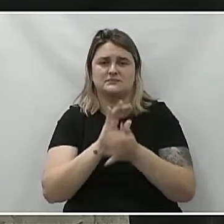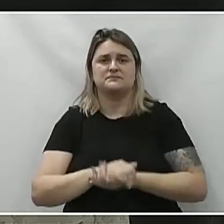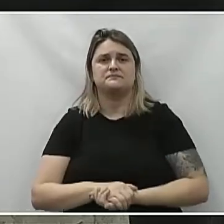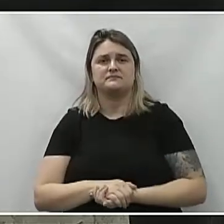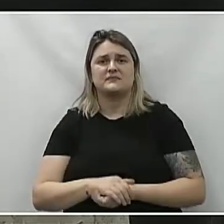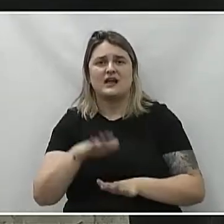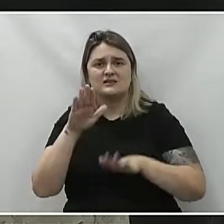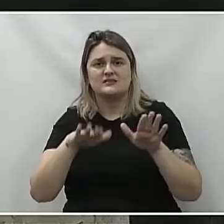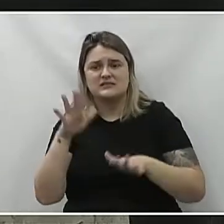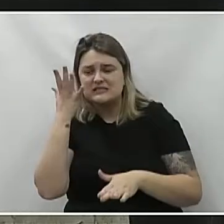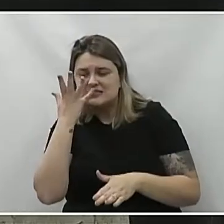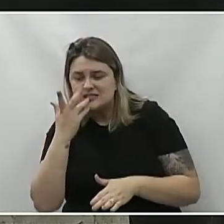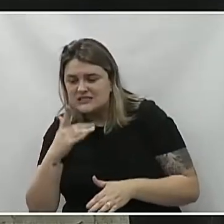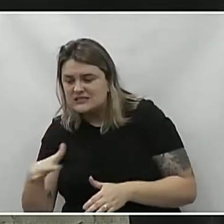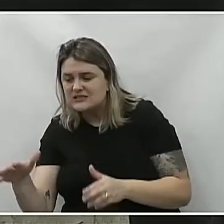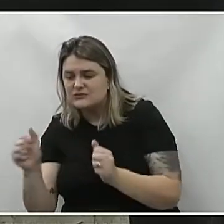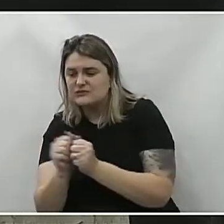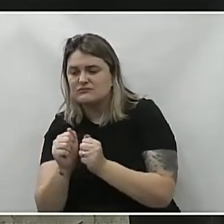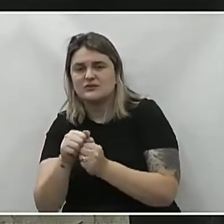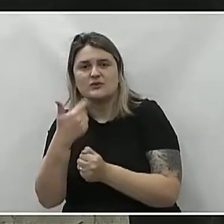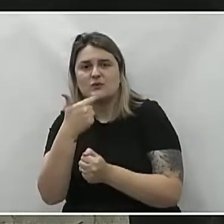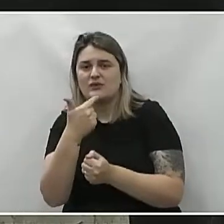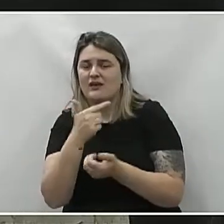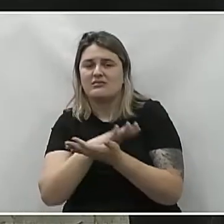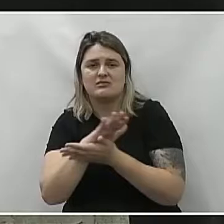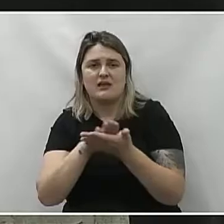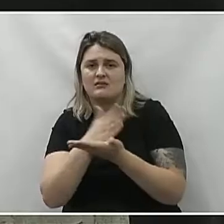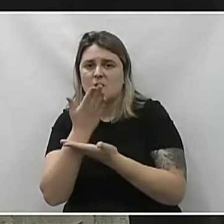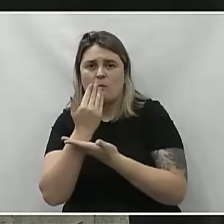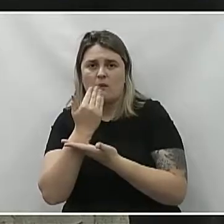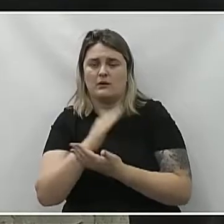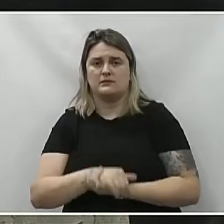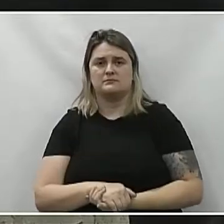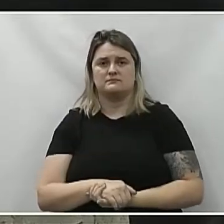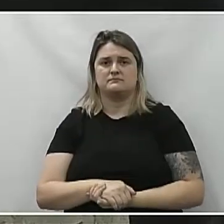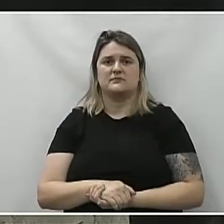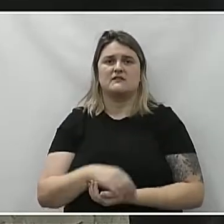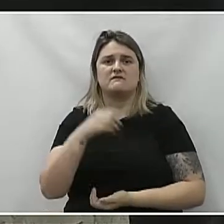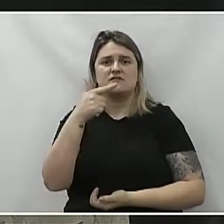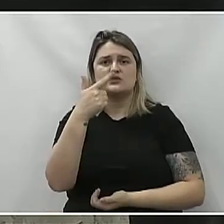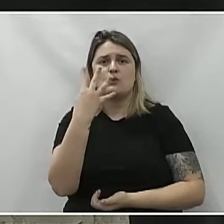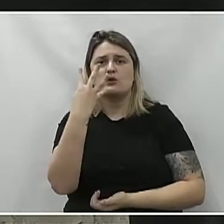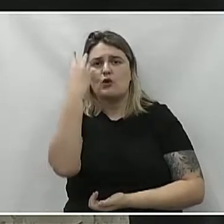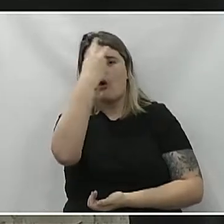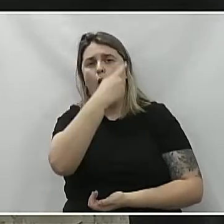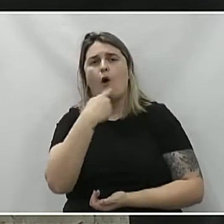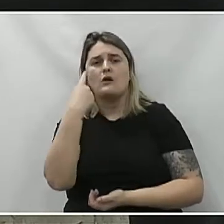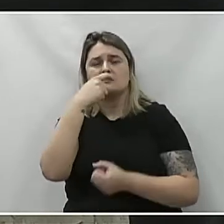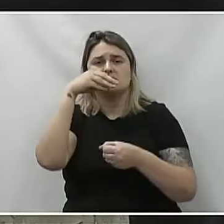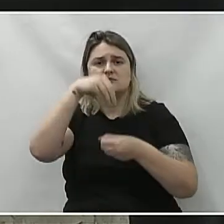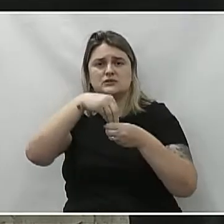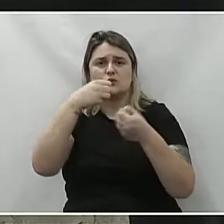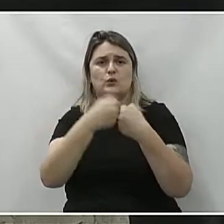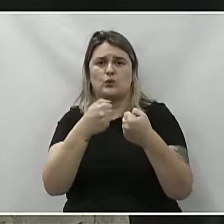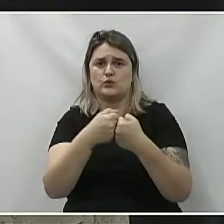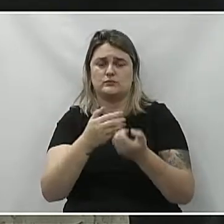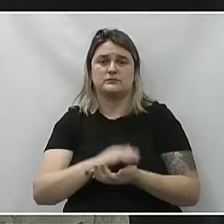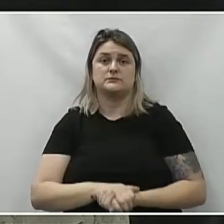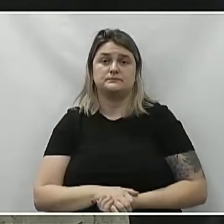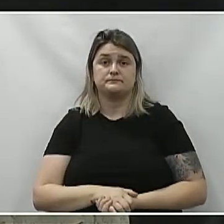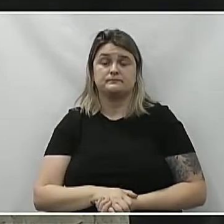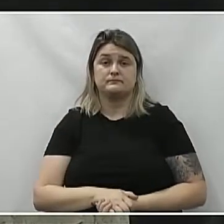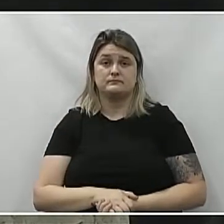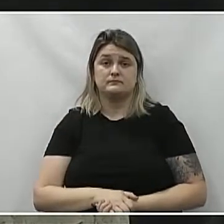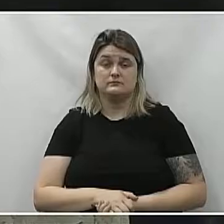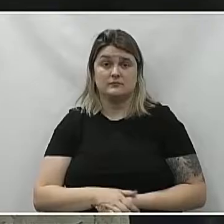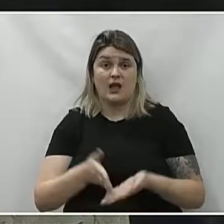vezes, crianças sem nada de alimento. Ficam mais de 24 horas nesses ônibus. Agora,